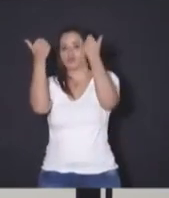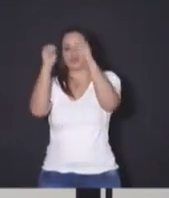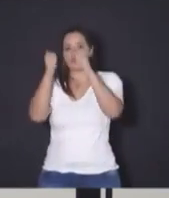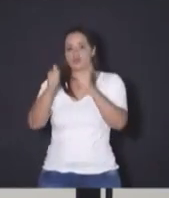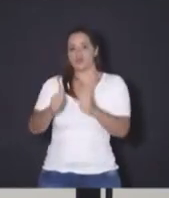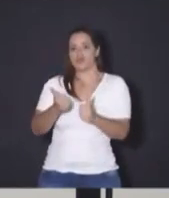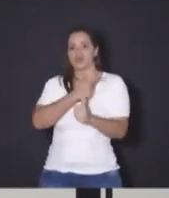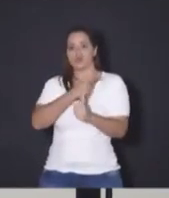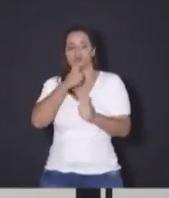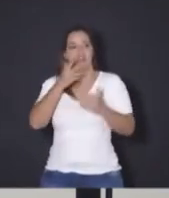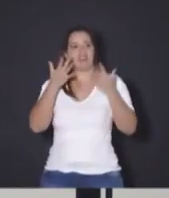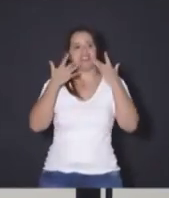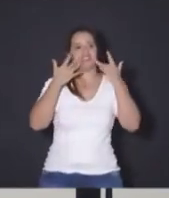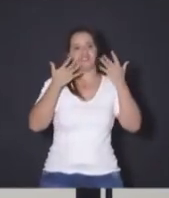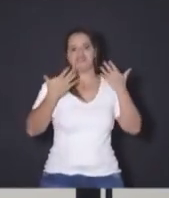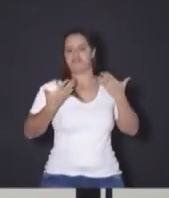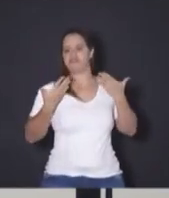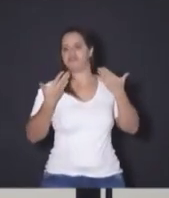como espetáculo,